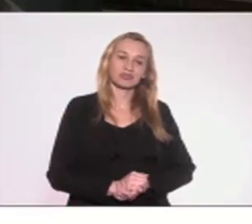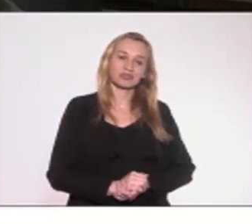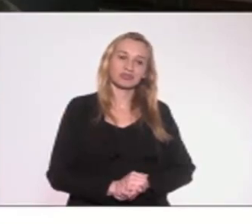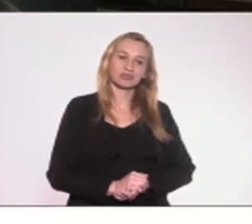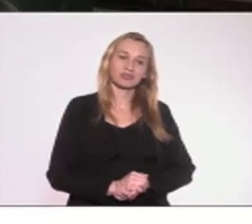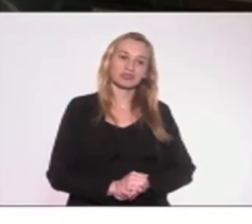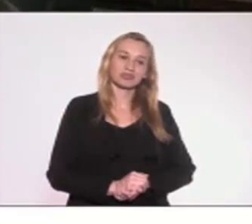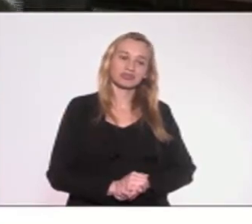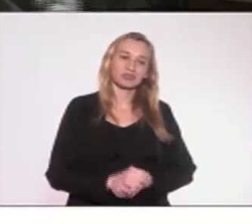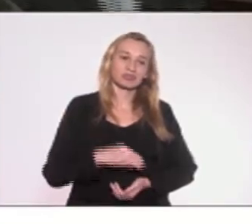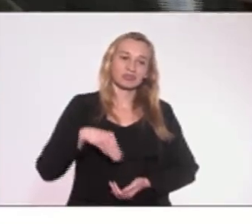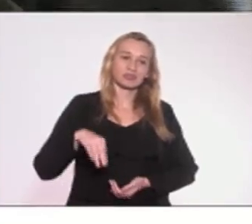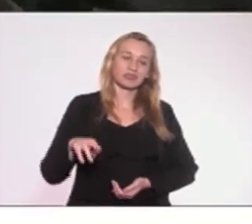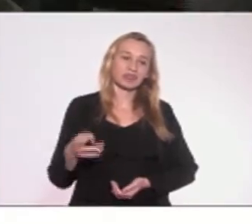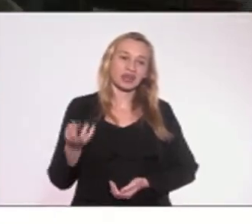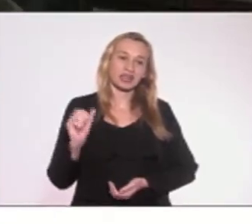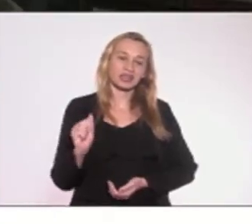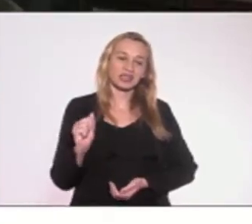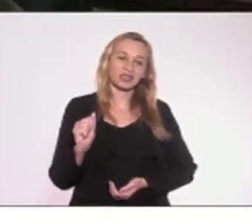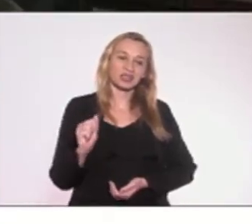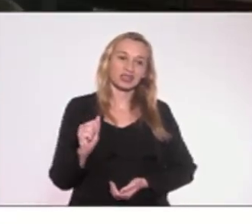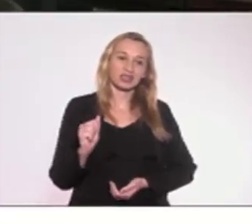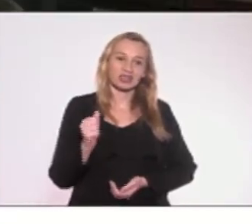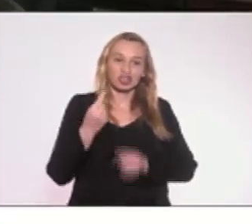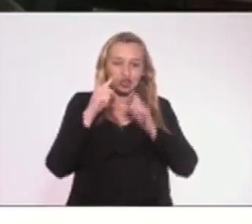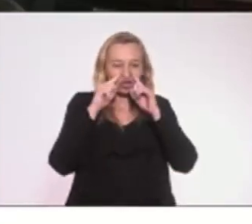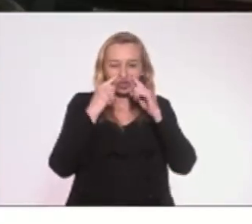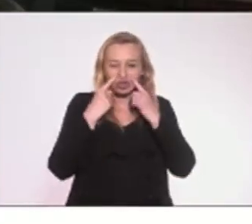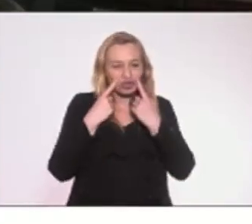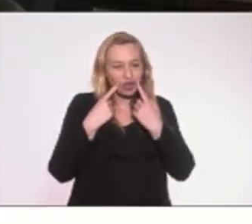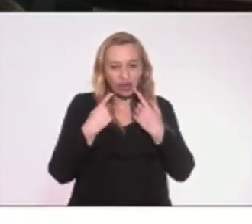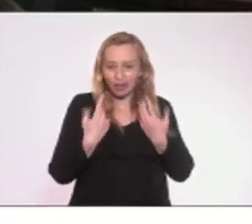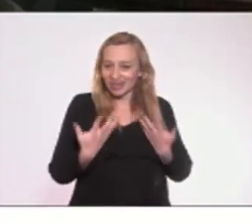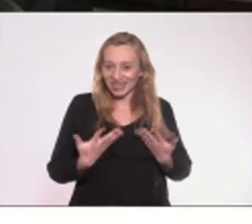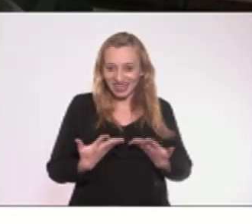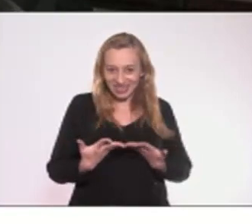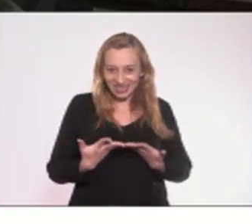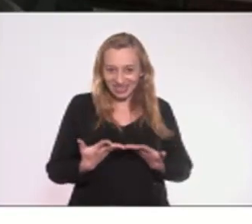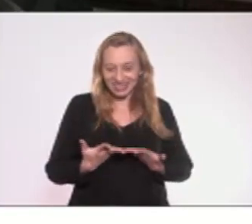duríssima que nem uma rocha, doida para chorar. Chora à toa, Márcia.